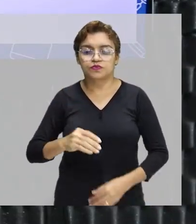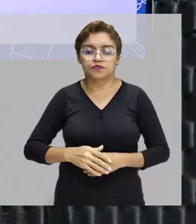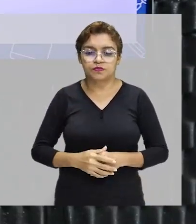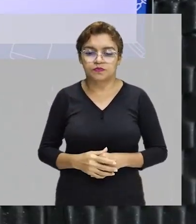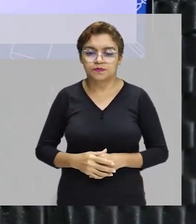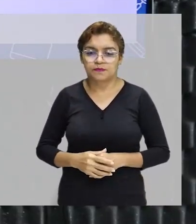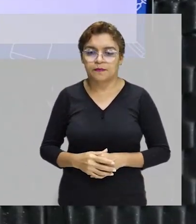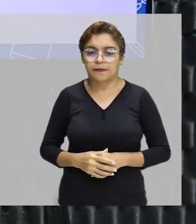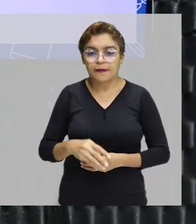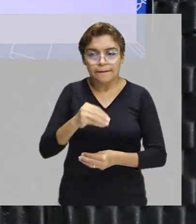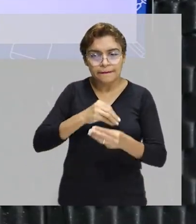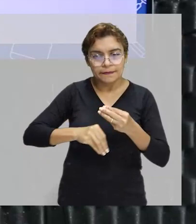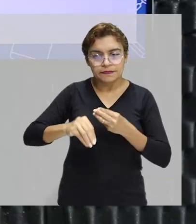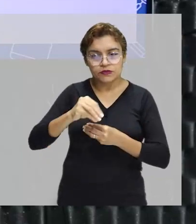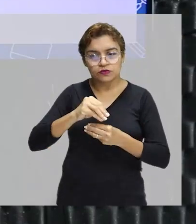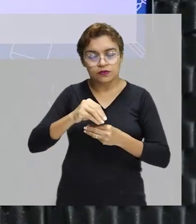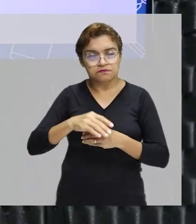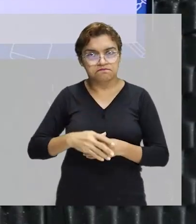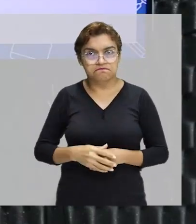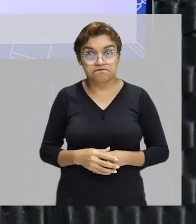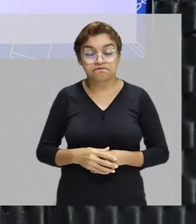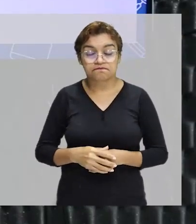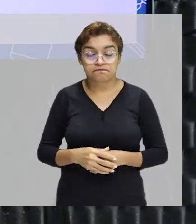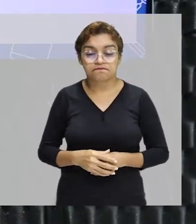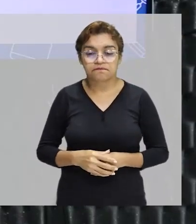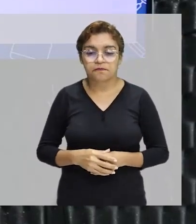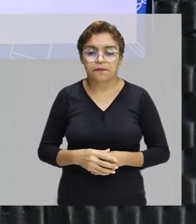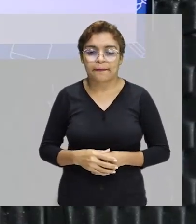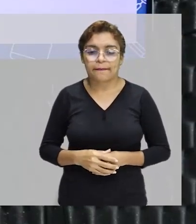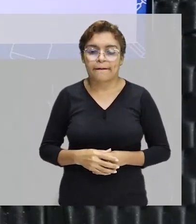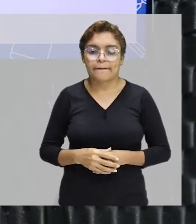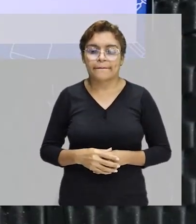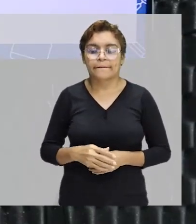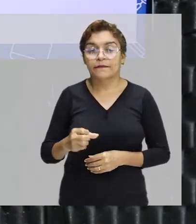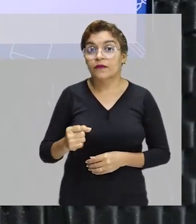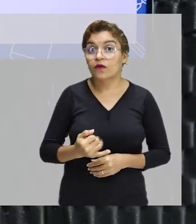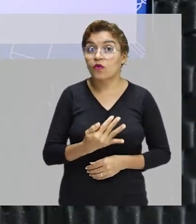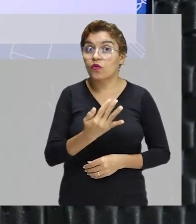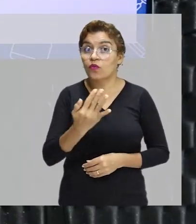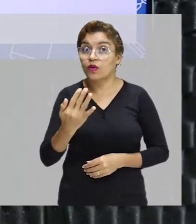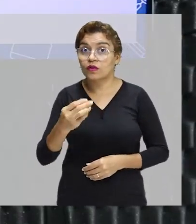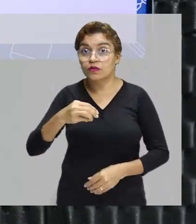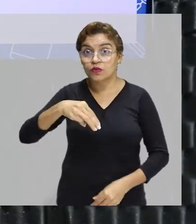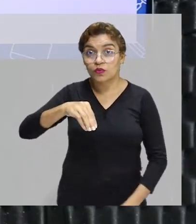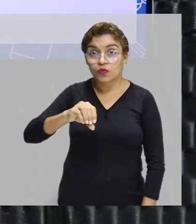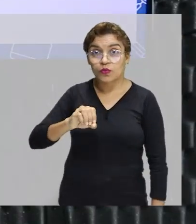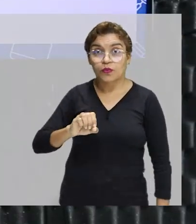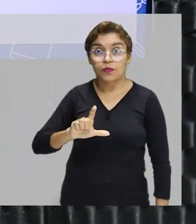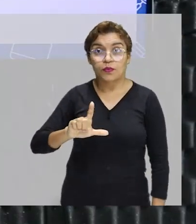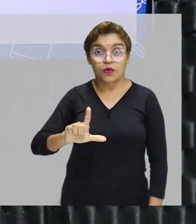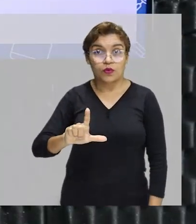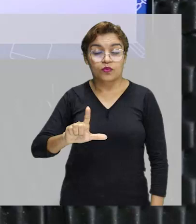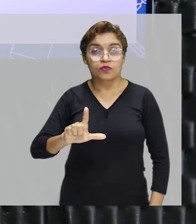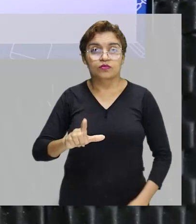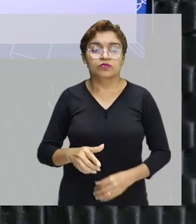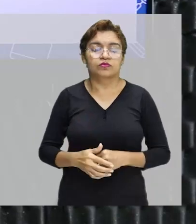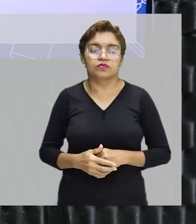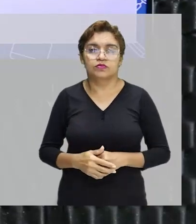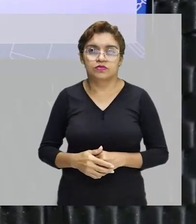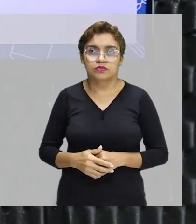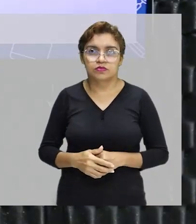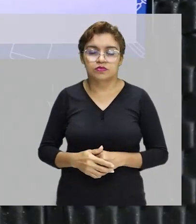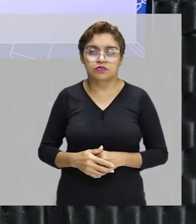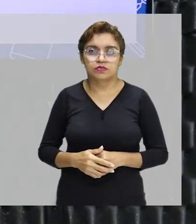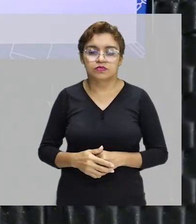potássio. Bom, feita essa mistura, quantos mols, né, qual a concentração